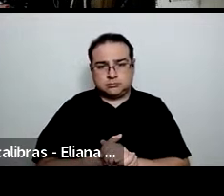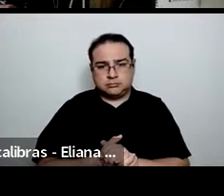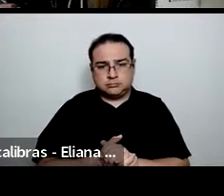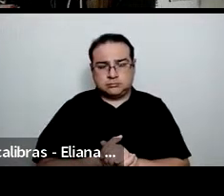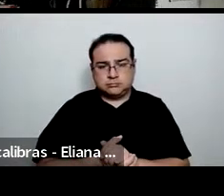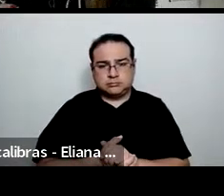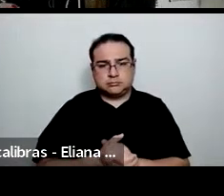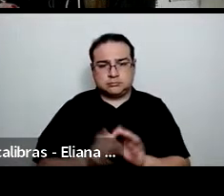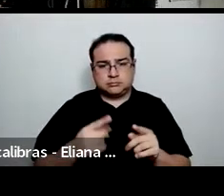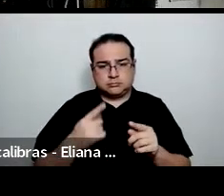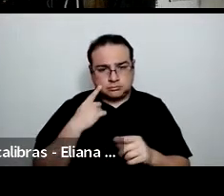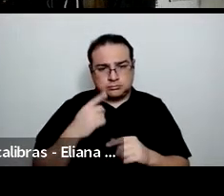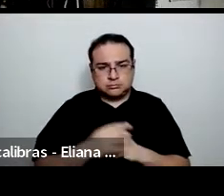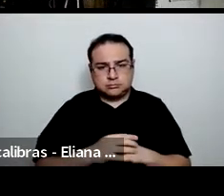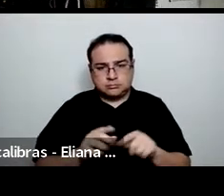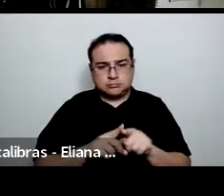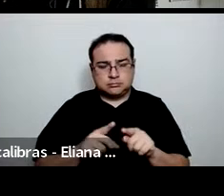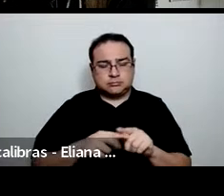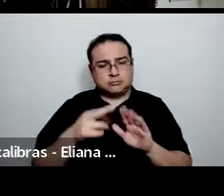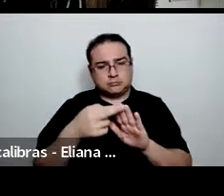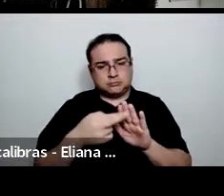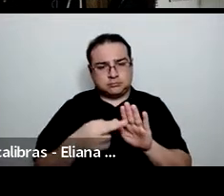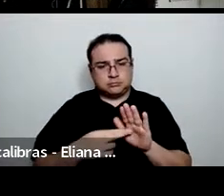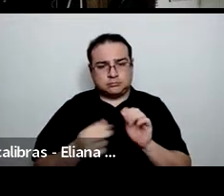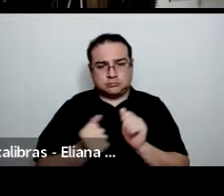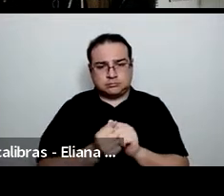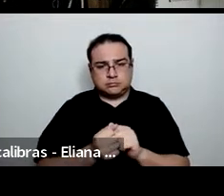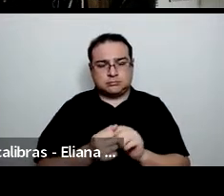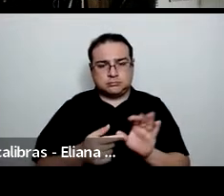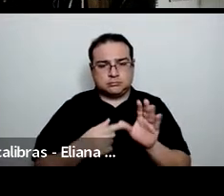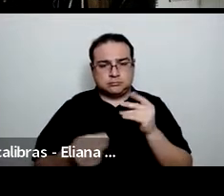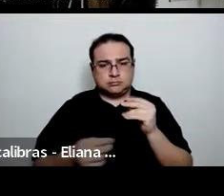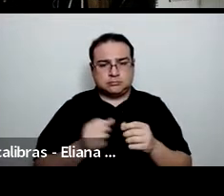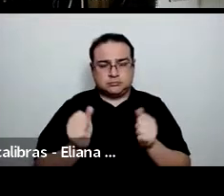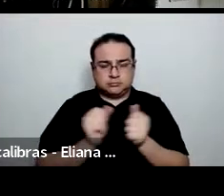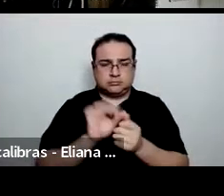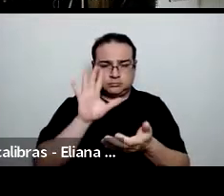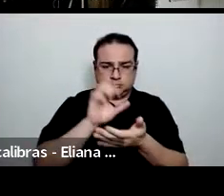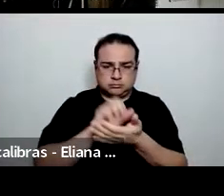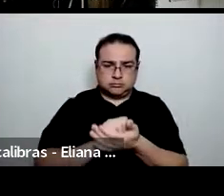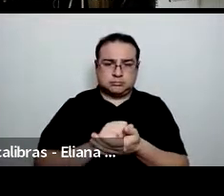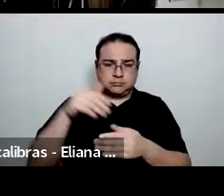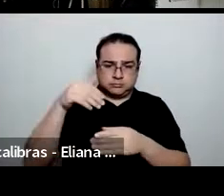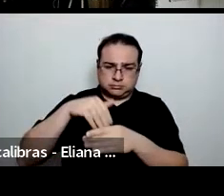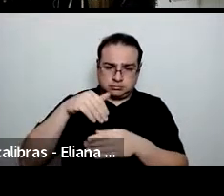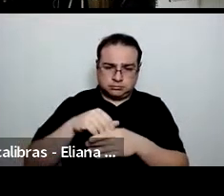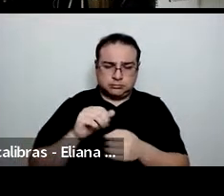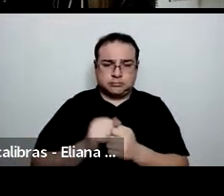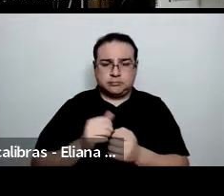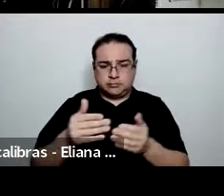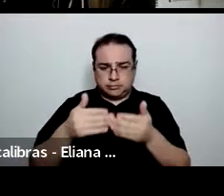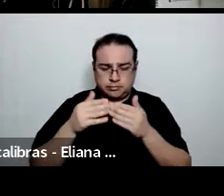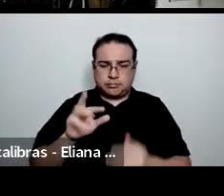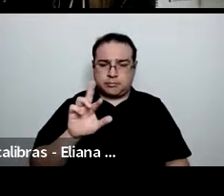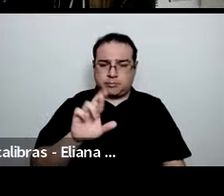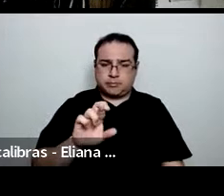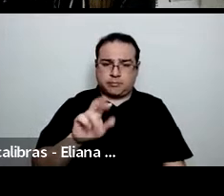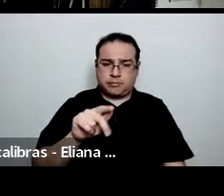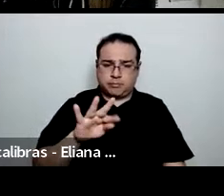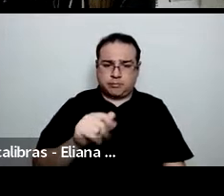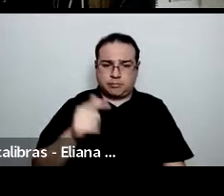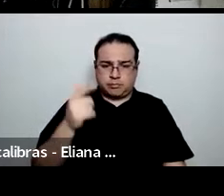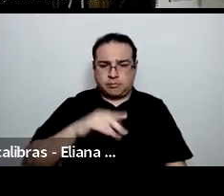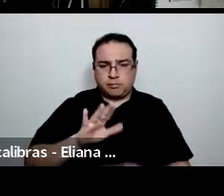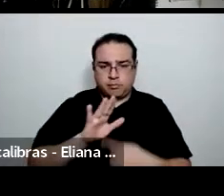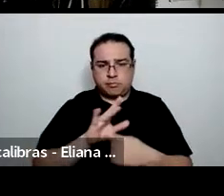no entanto com o intuito da regularizar regularizar sua situação junto ao cadastro eleitoral o requerente novamente apresentou a prestação de